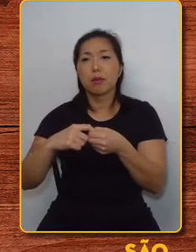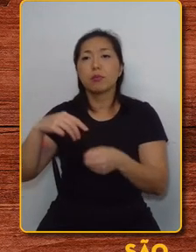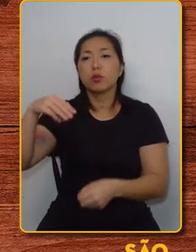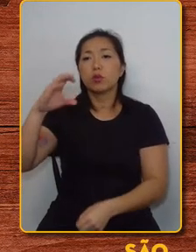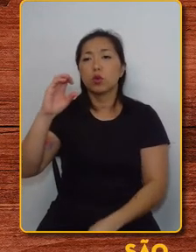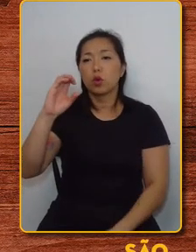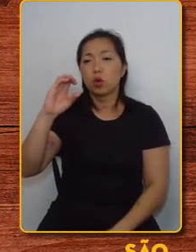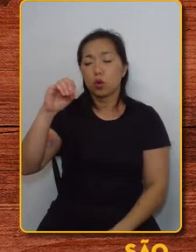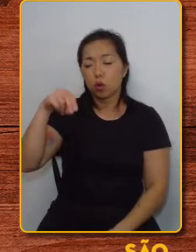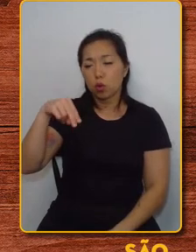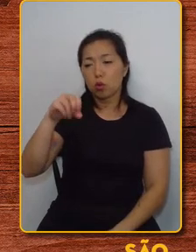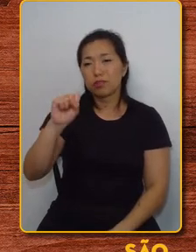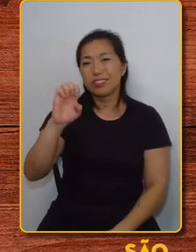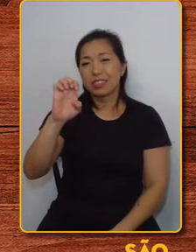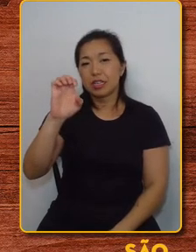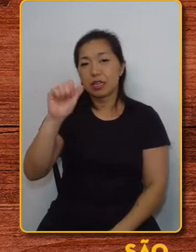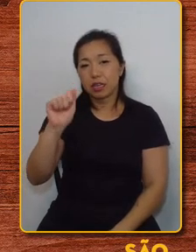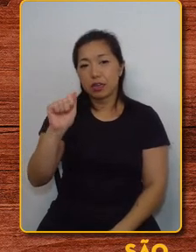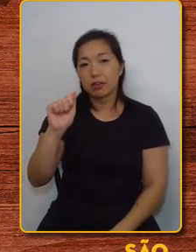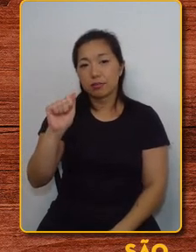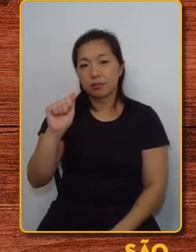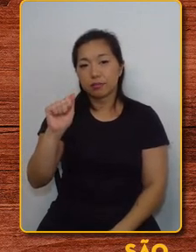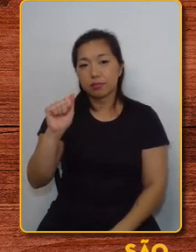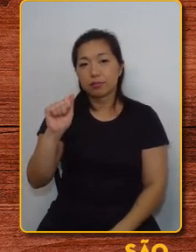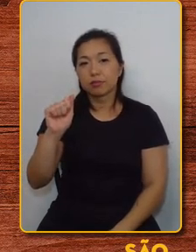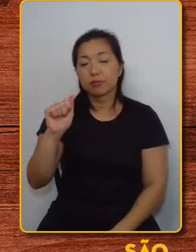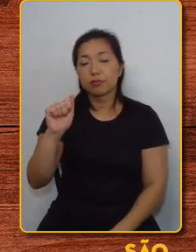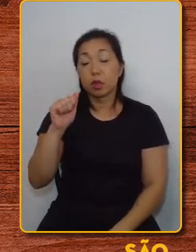do, o curso era para